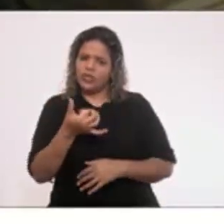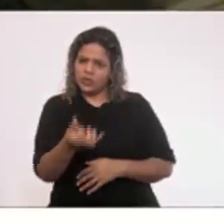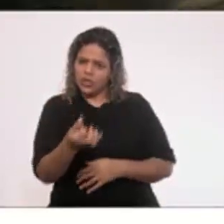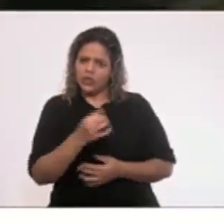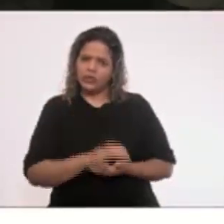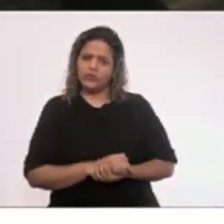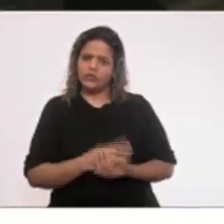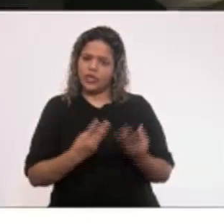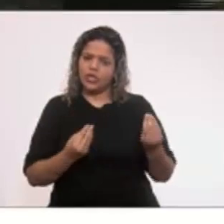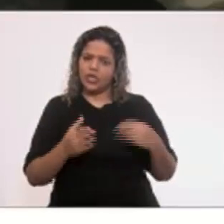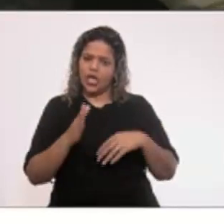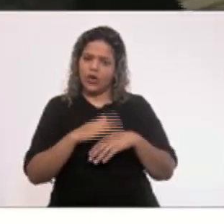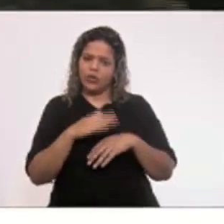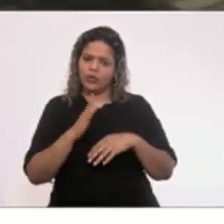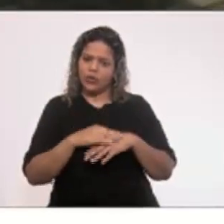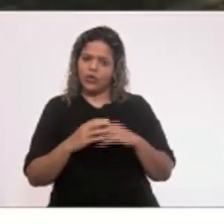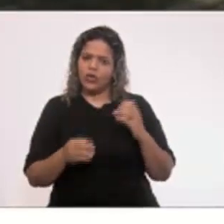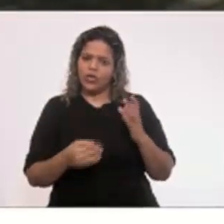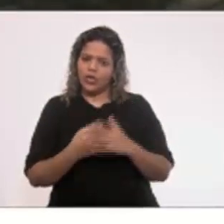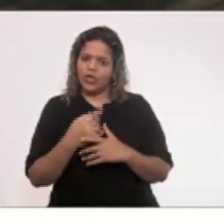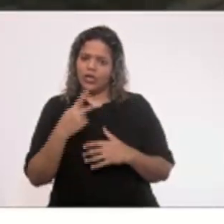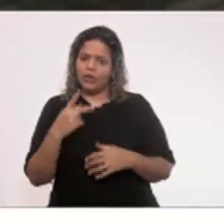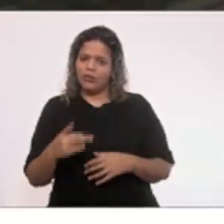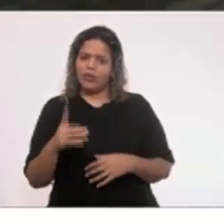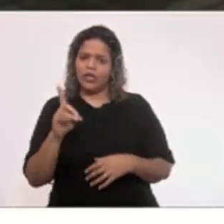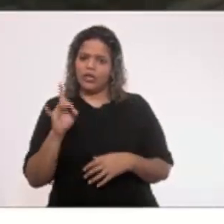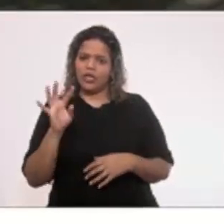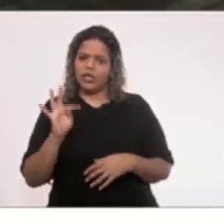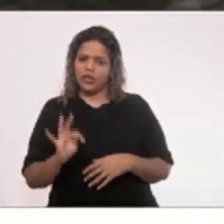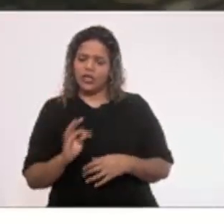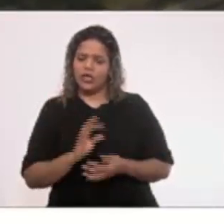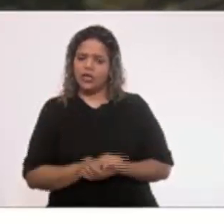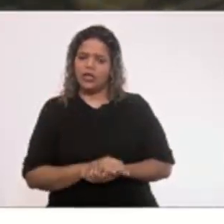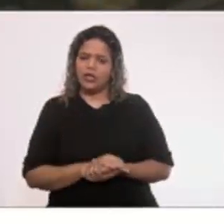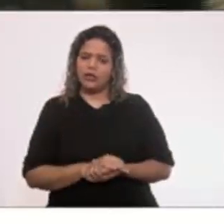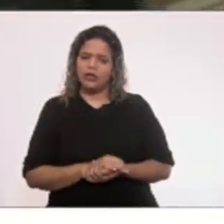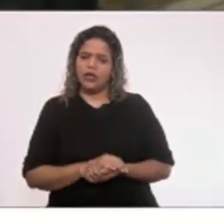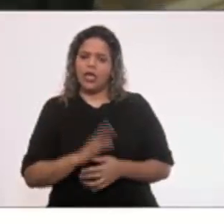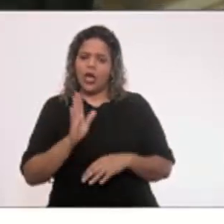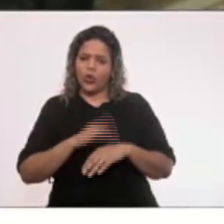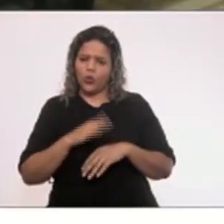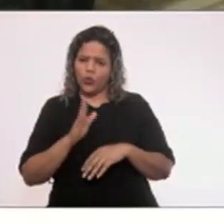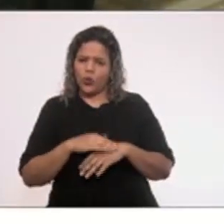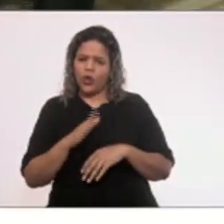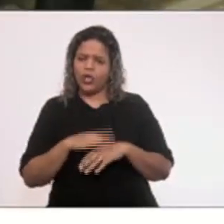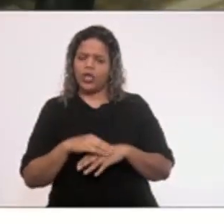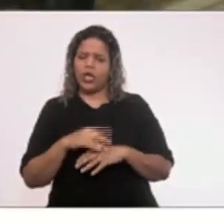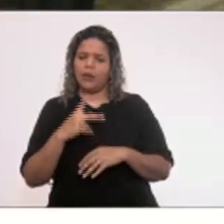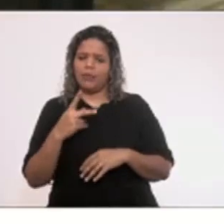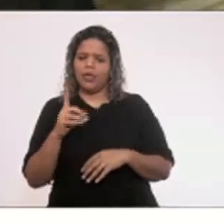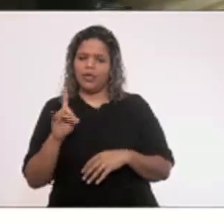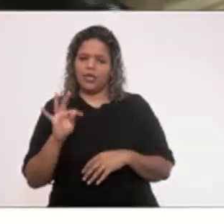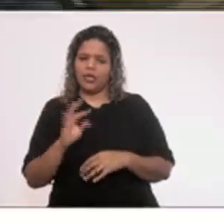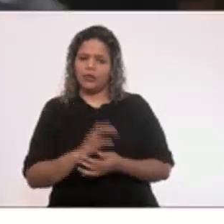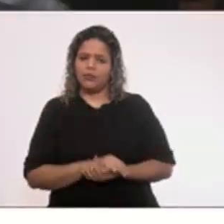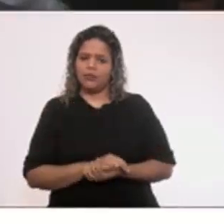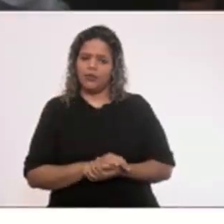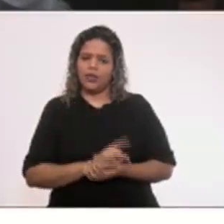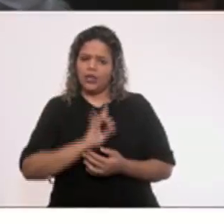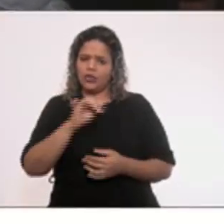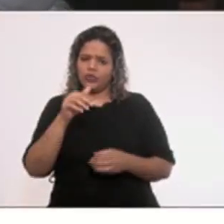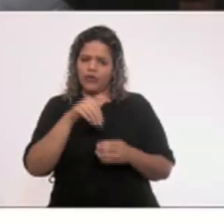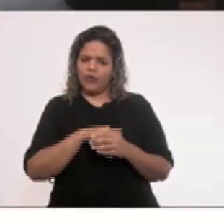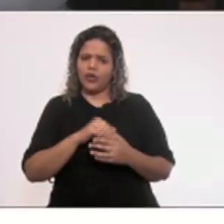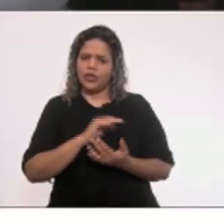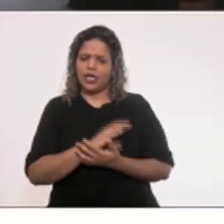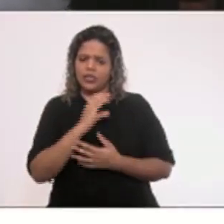2016, da autoria da bancada, está desarquivado e da autoria da deputada, da bancada do PDT. Deixa eu acabar de votar aqui o